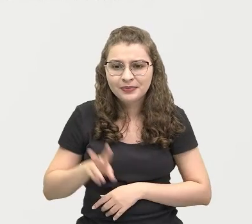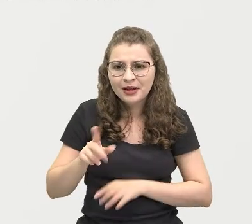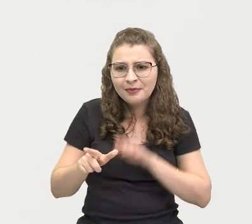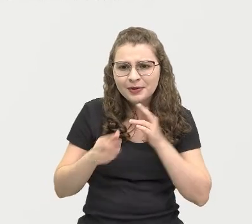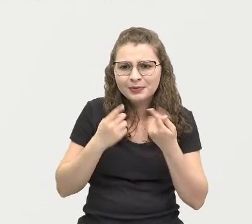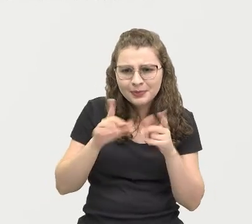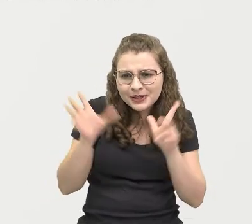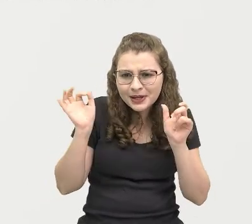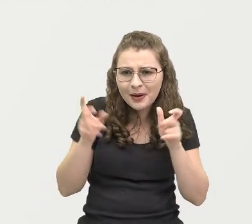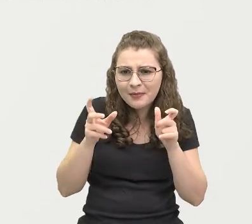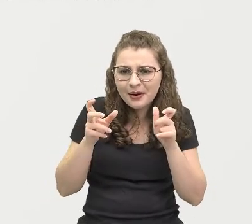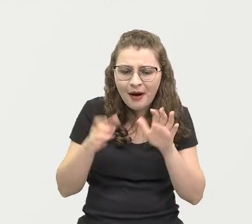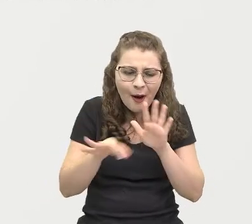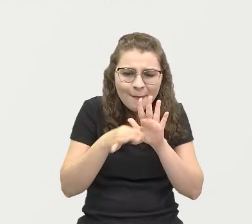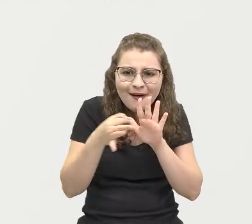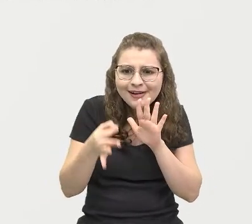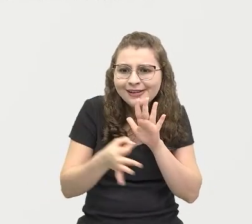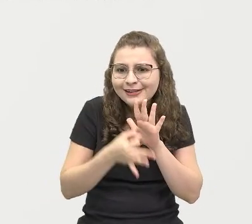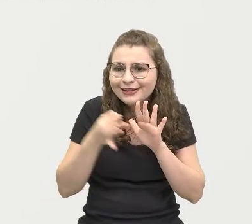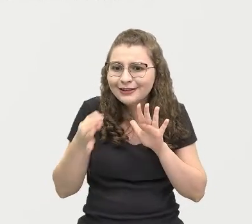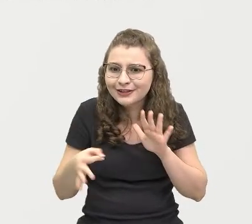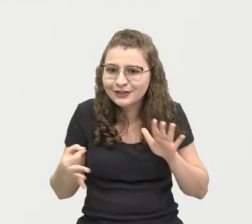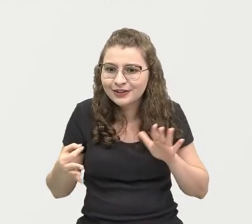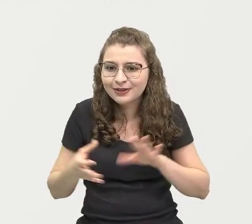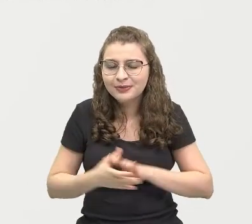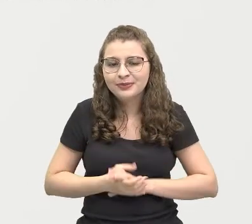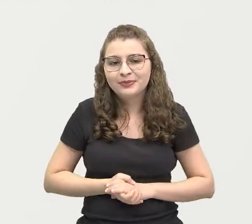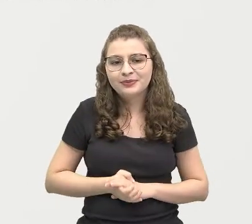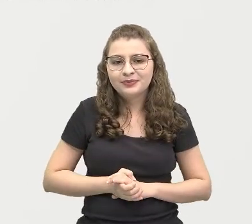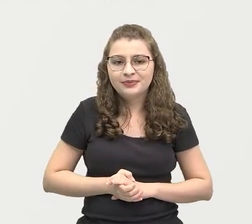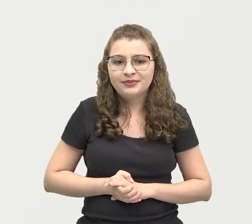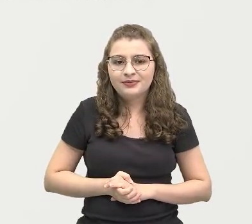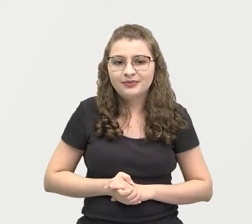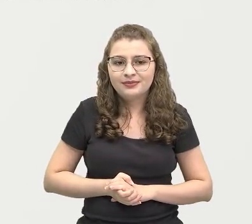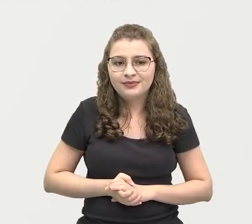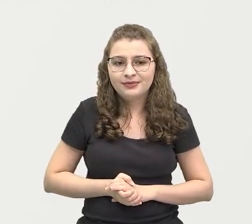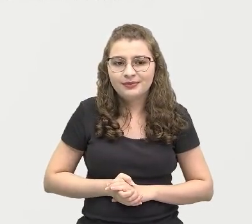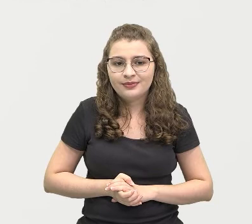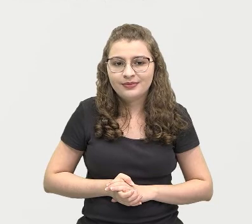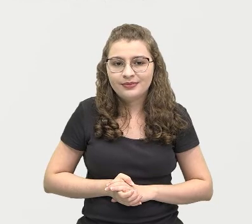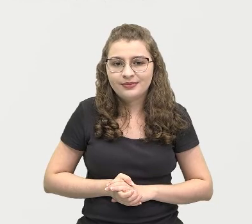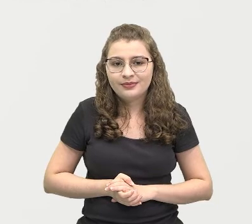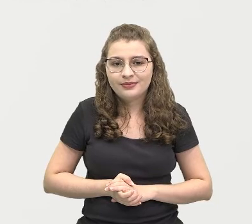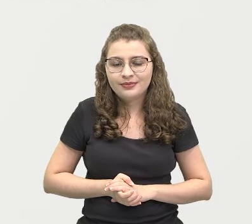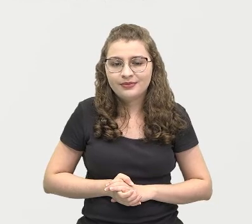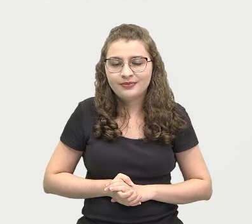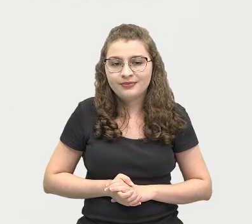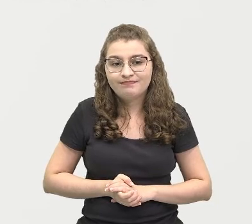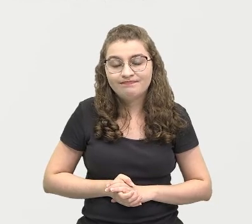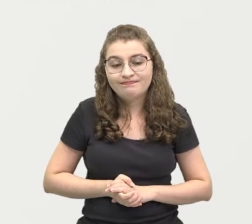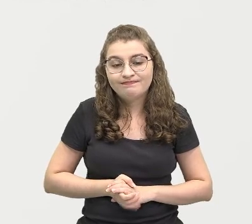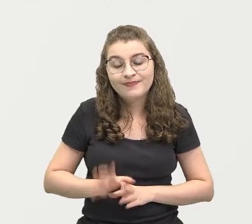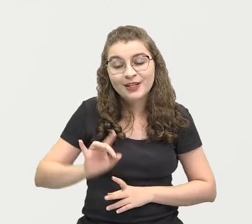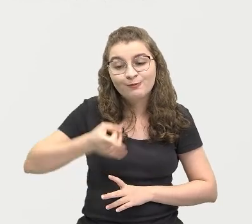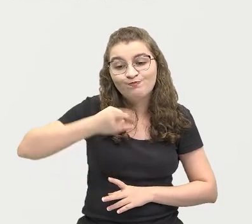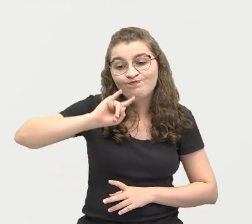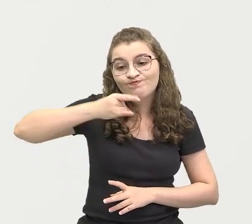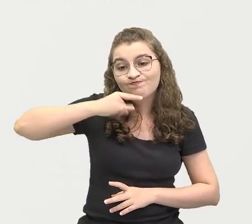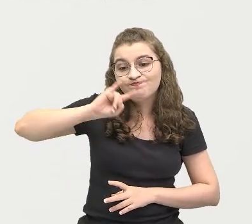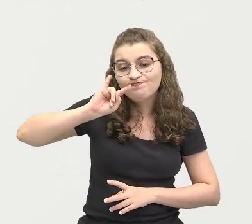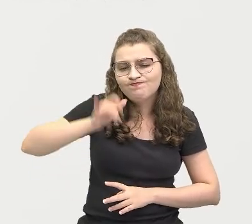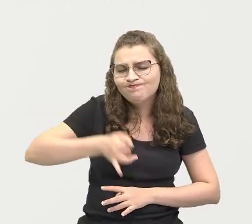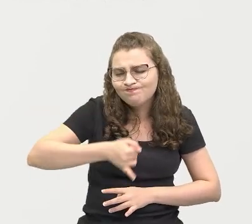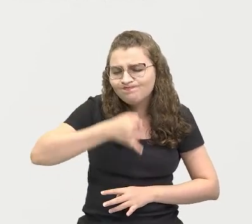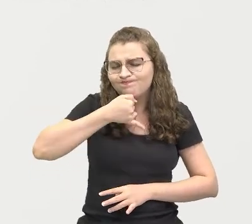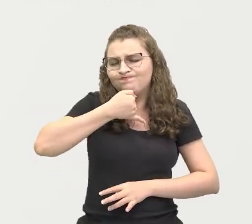que o nosso Lima Barreto já indica. Muito bem, prosseguindo, olha só. Então, ele é alcoólatra e